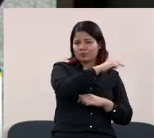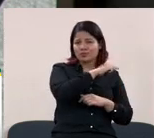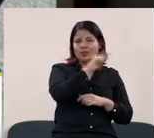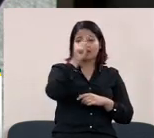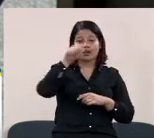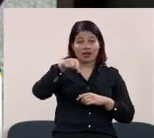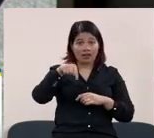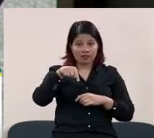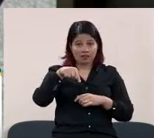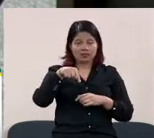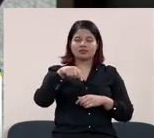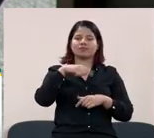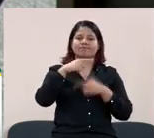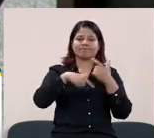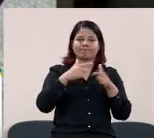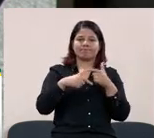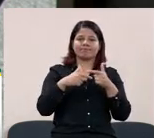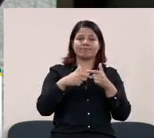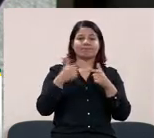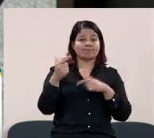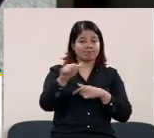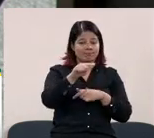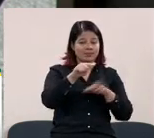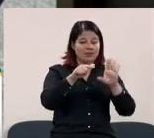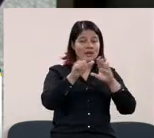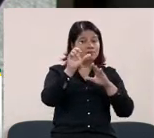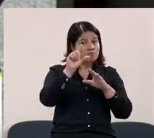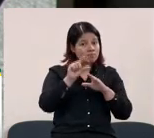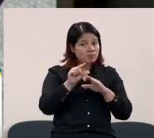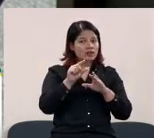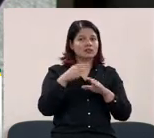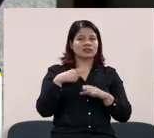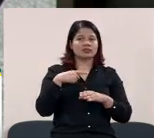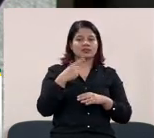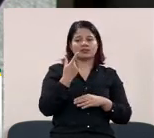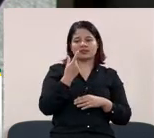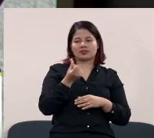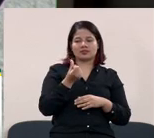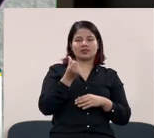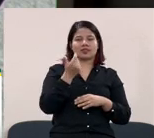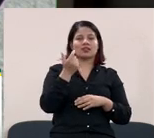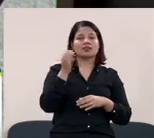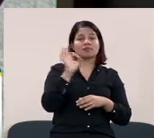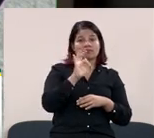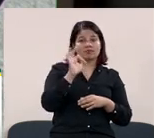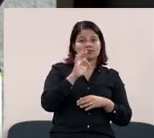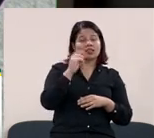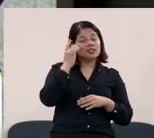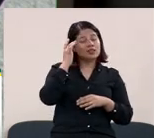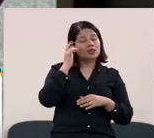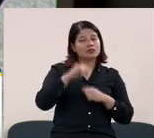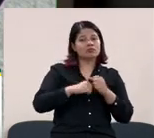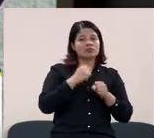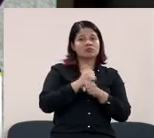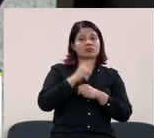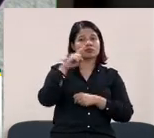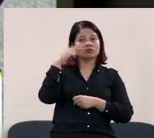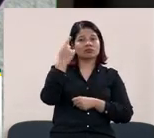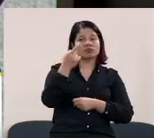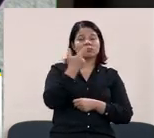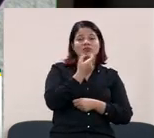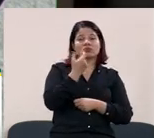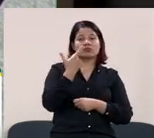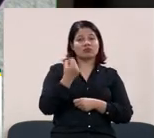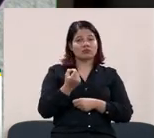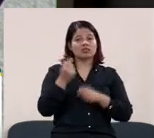está no caminho certo. Eu acredito muito na recuperação econômica do Amapá e do Brasil para o próximo ano, 2020, será um grande